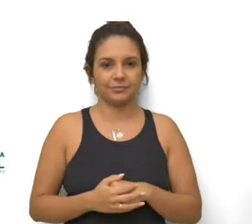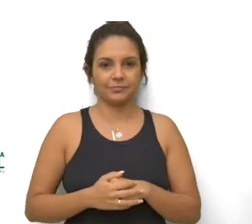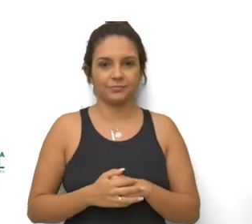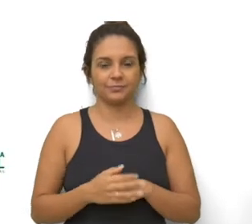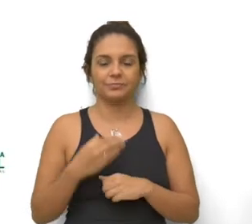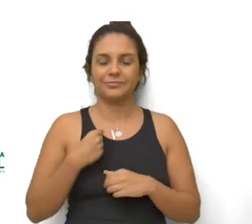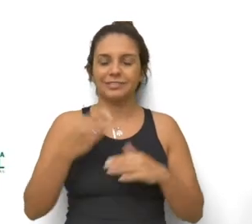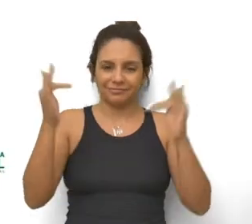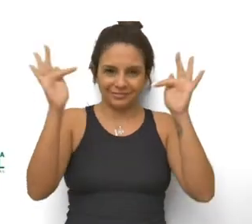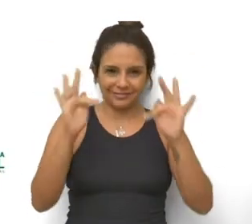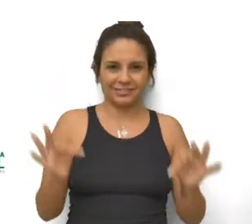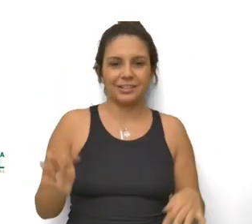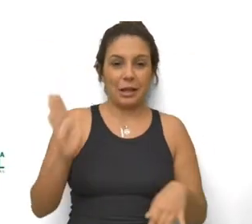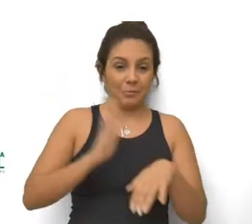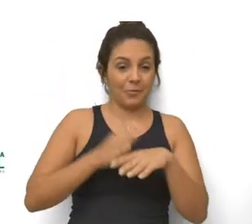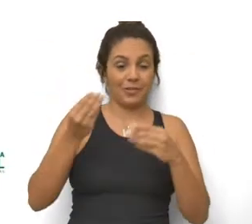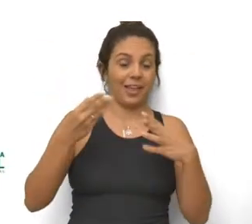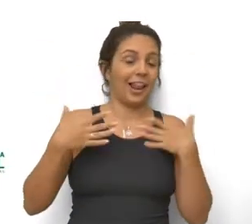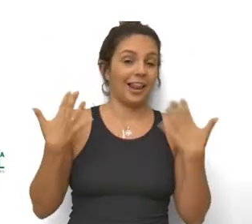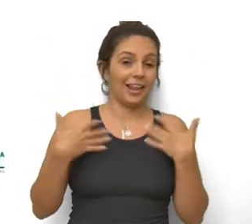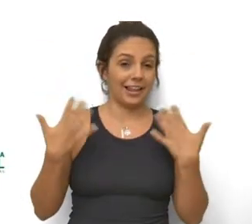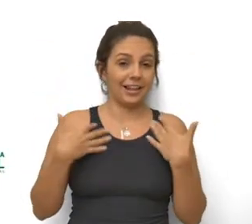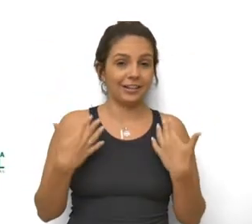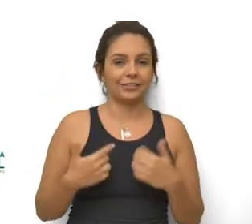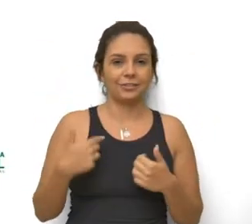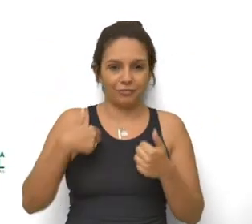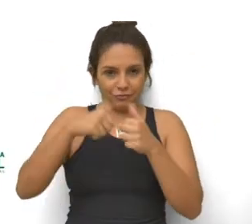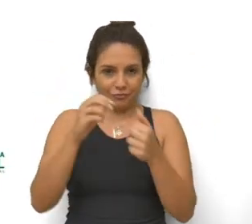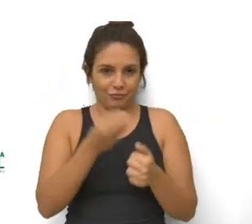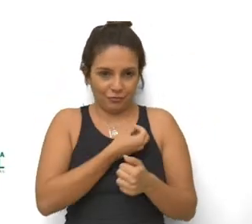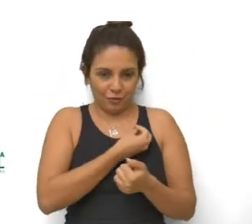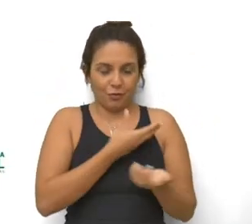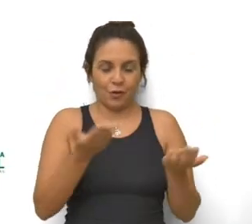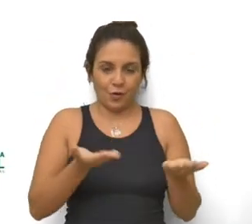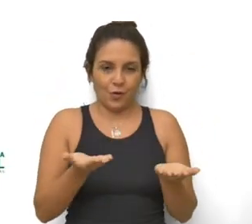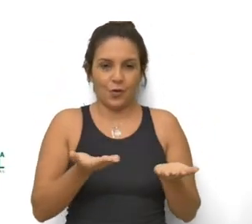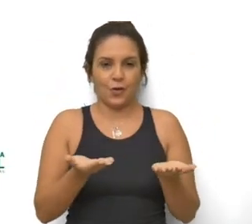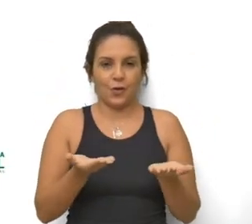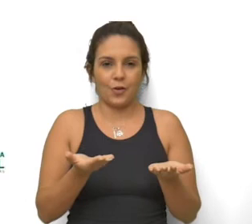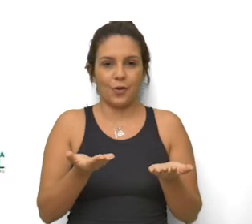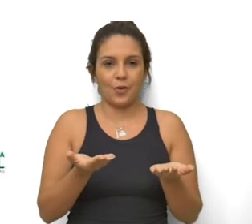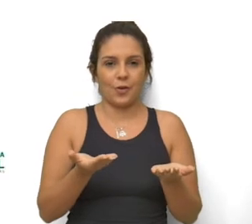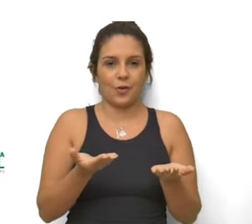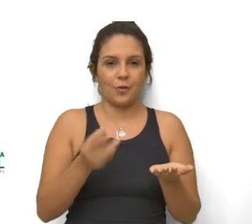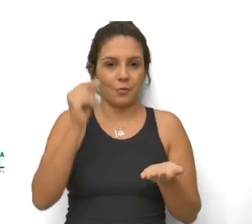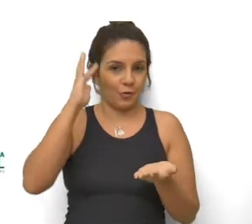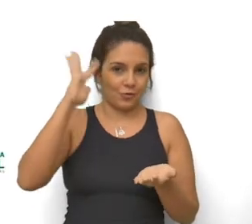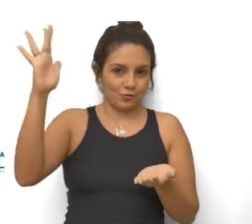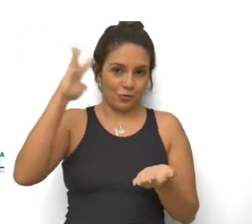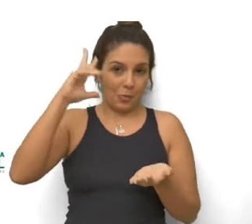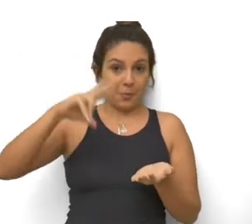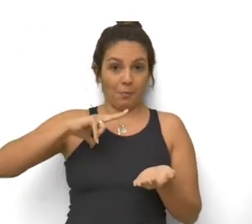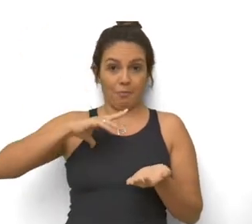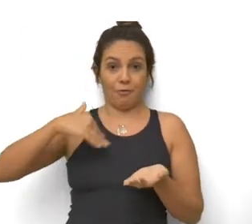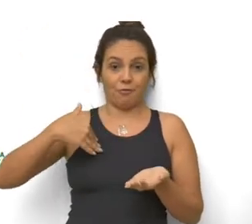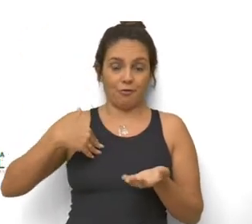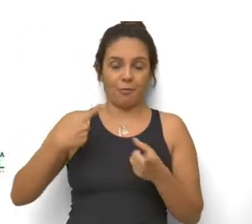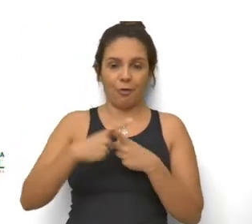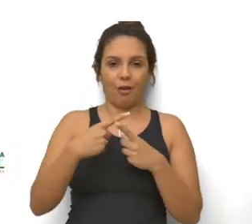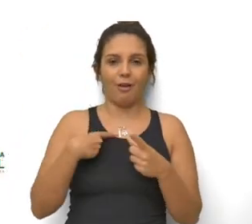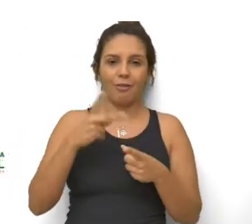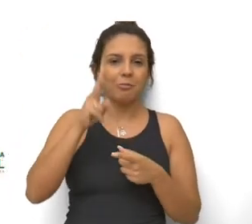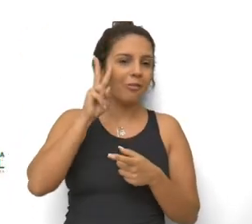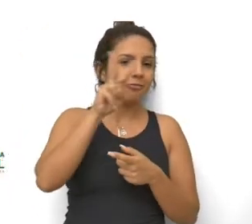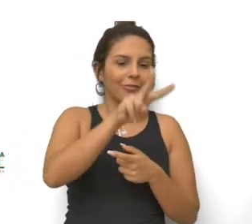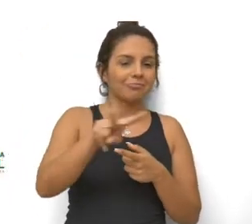que é uma alegria, na verdade é mais que uma alegria. Eu vivo aqui agora um pouquinho de um sonho particular, porque eu